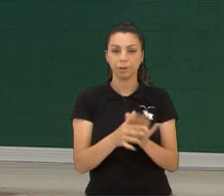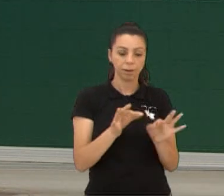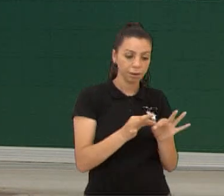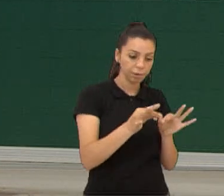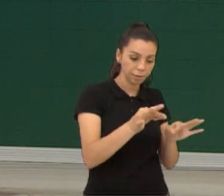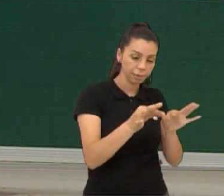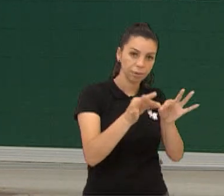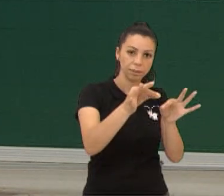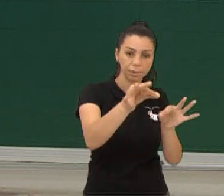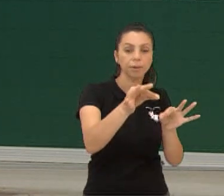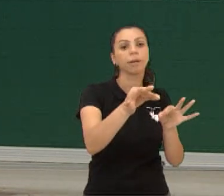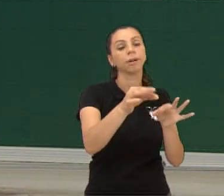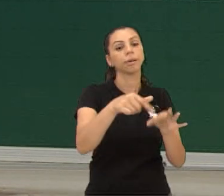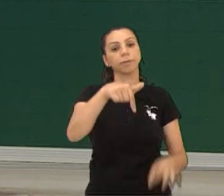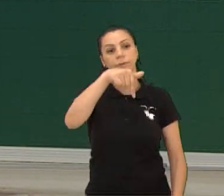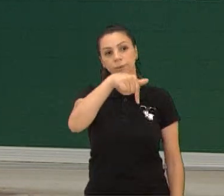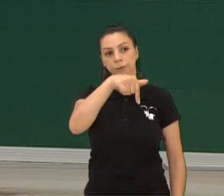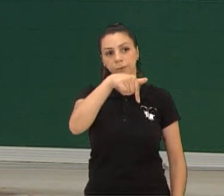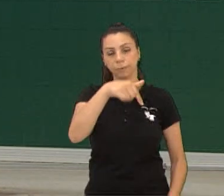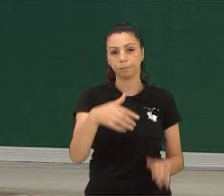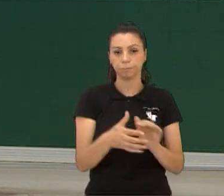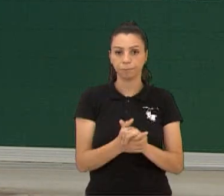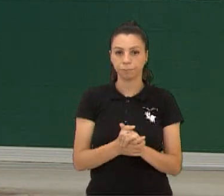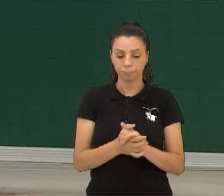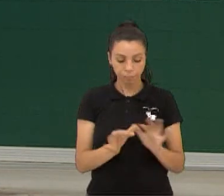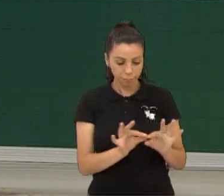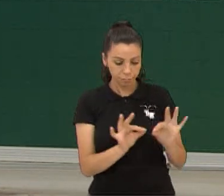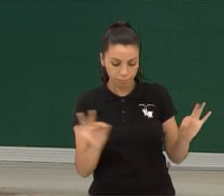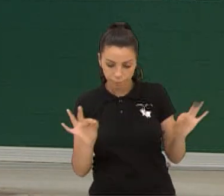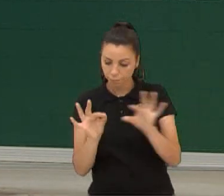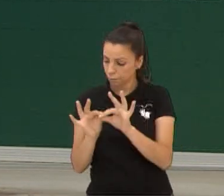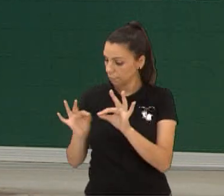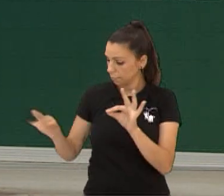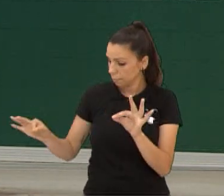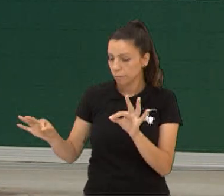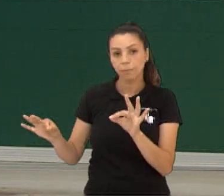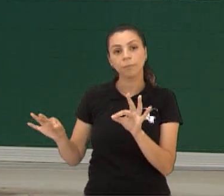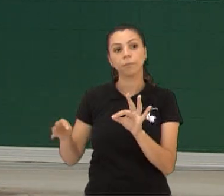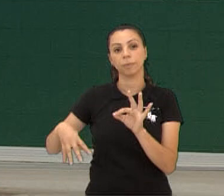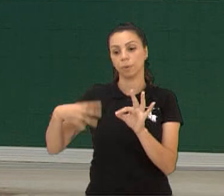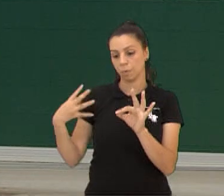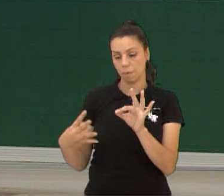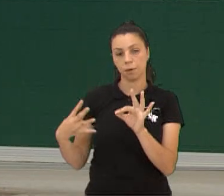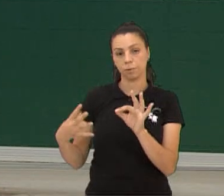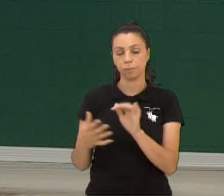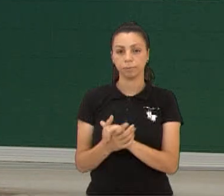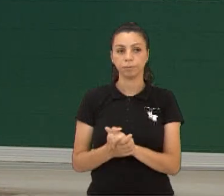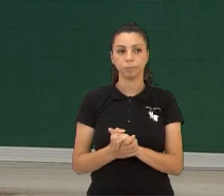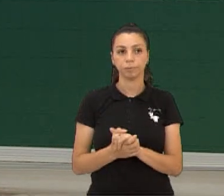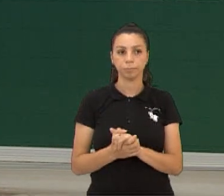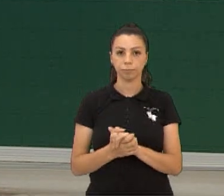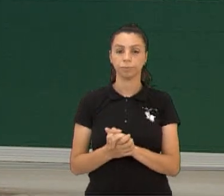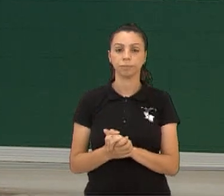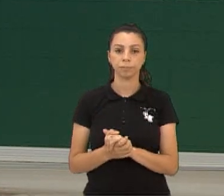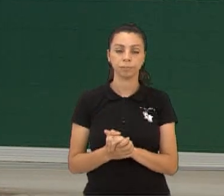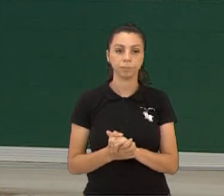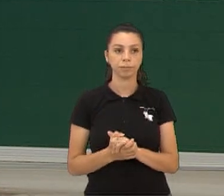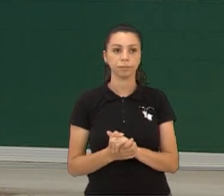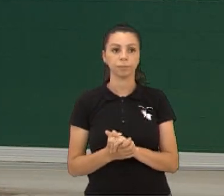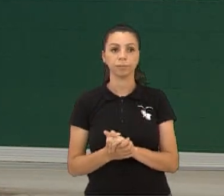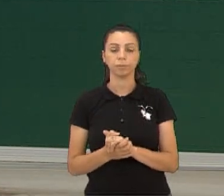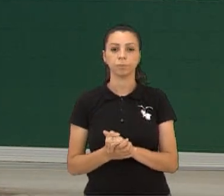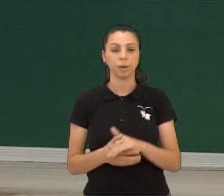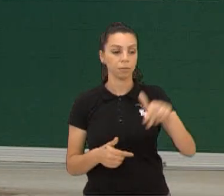ter 7 nesse lado. Se eu somar essas duas aqui, eu vou ter 4. Vamos só verificar se vai dar igual, ó. 7